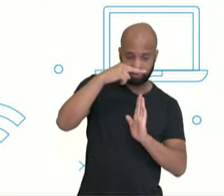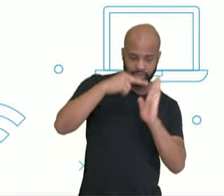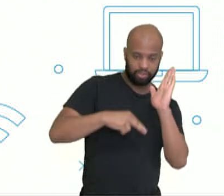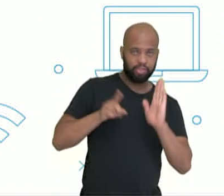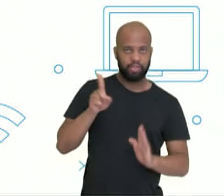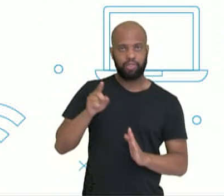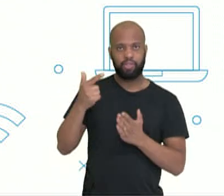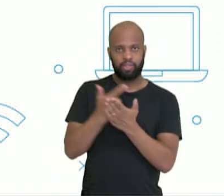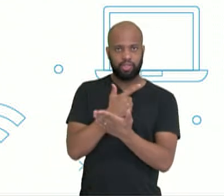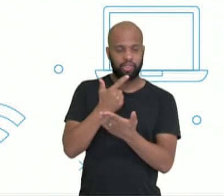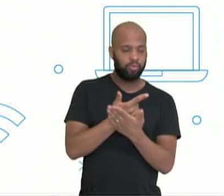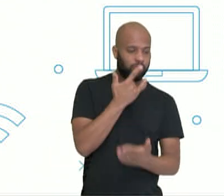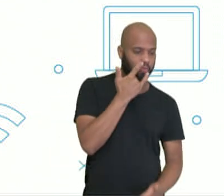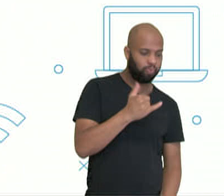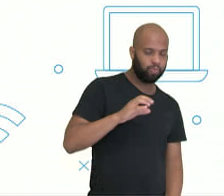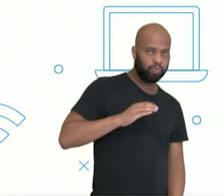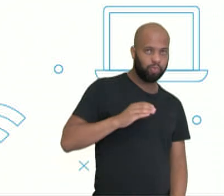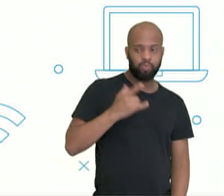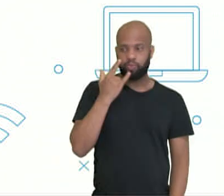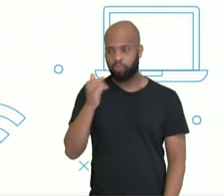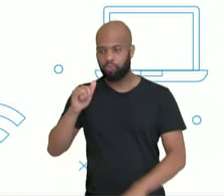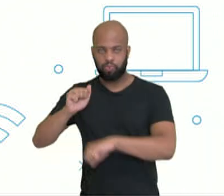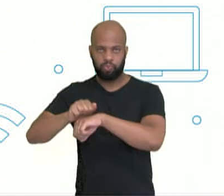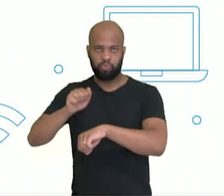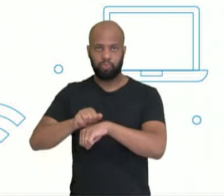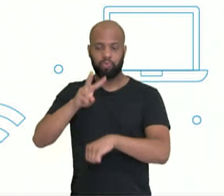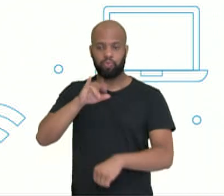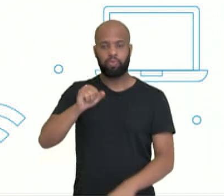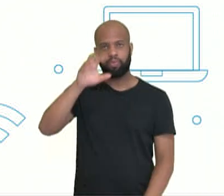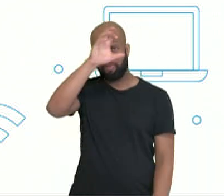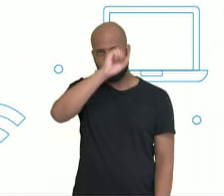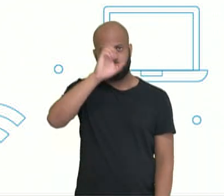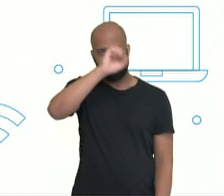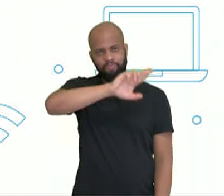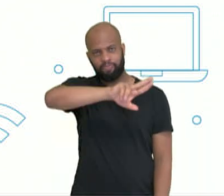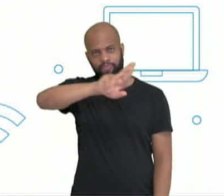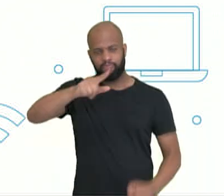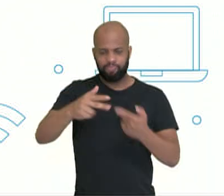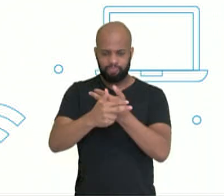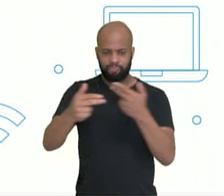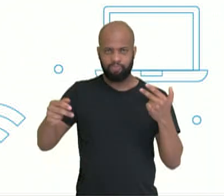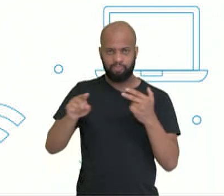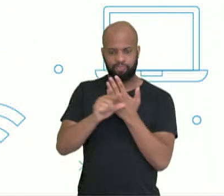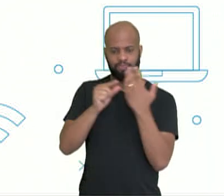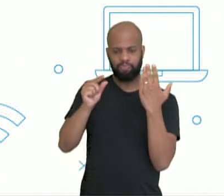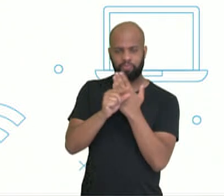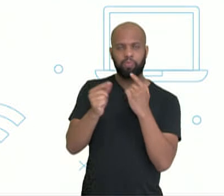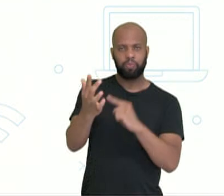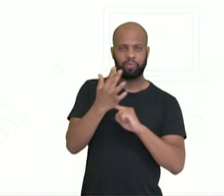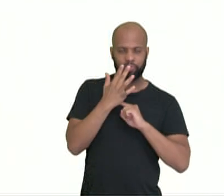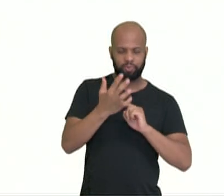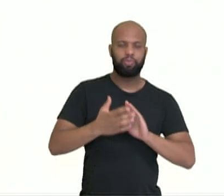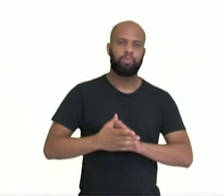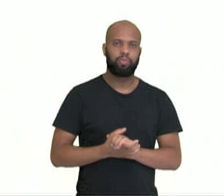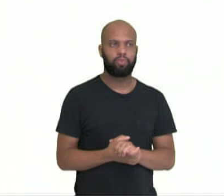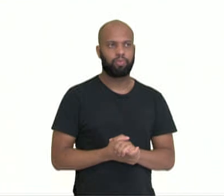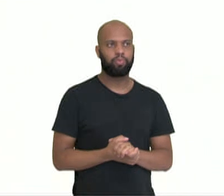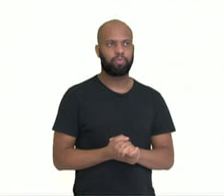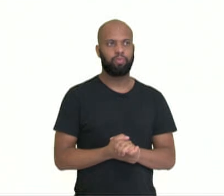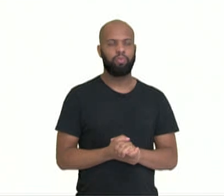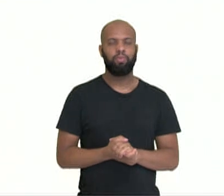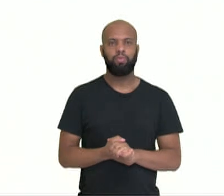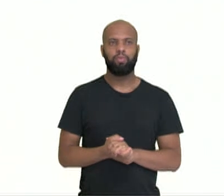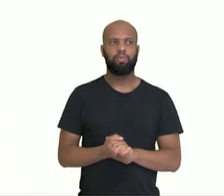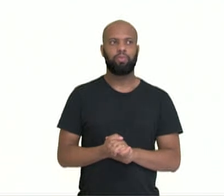o livro do Pai Rico, Pai Pobre e vocês vão aprender muita coisa aí com o que os autores tentam passar para a gente, legal?